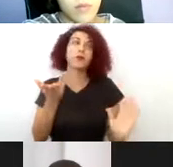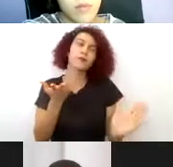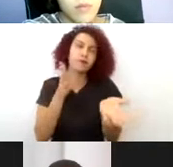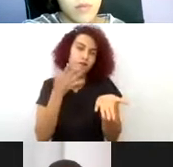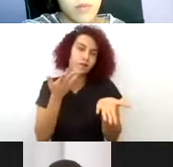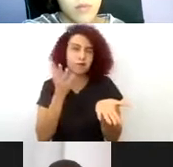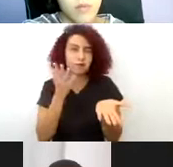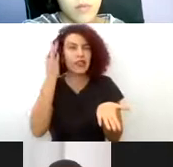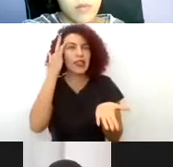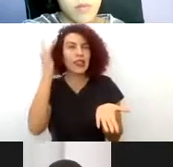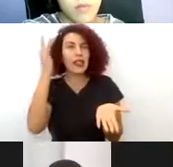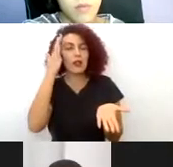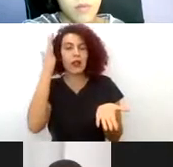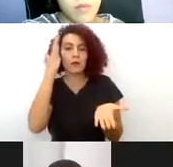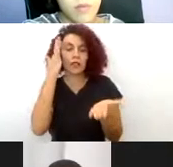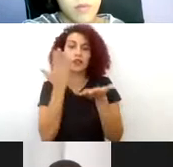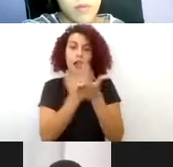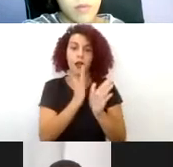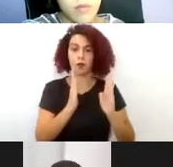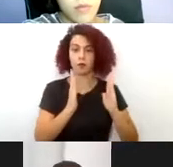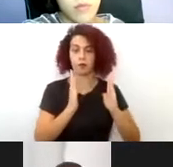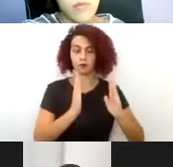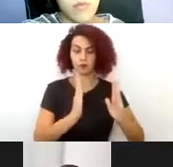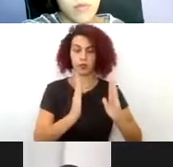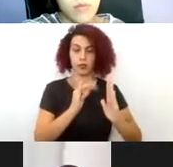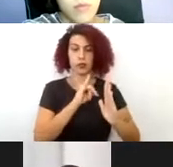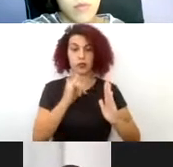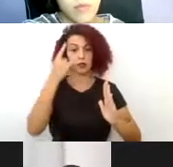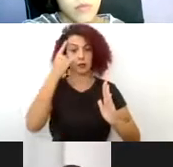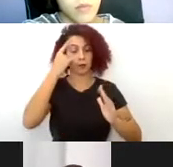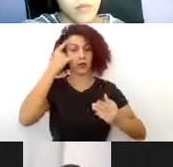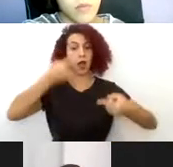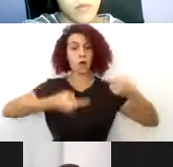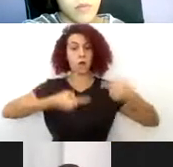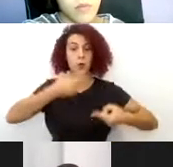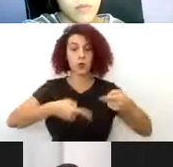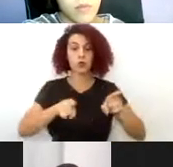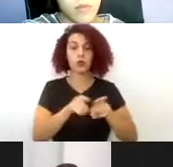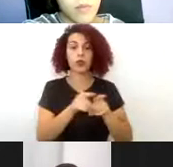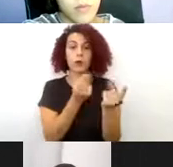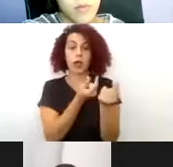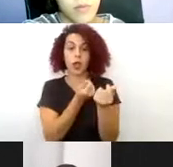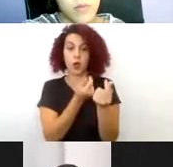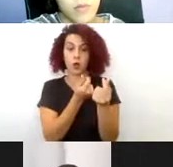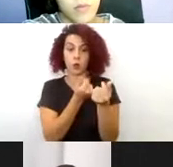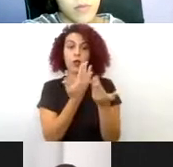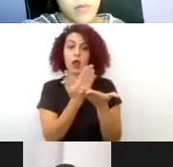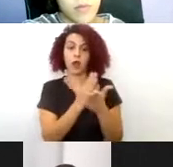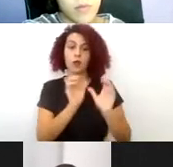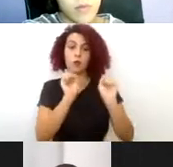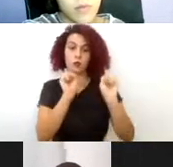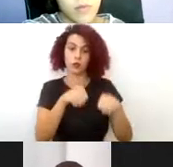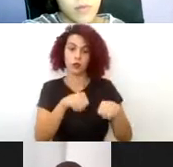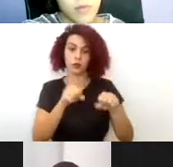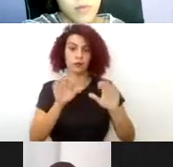estrutura política acaba ali é estrutura Econômica acaba ali tá e com muitas vírgulas